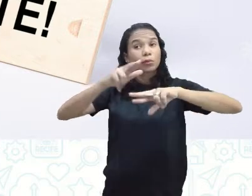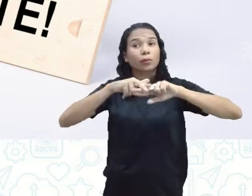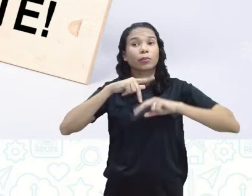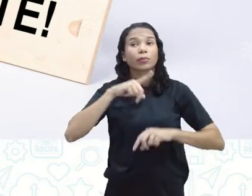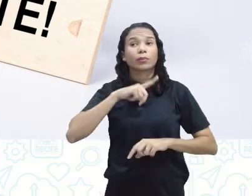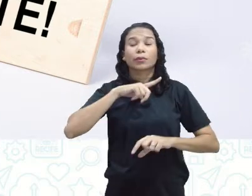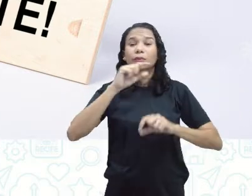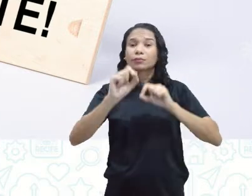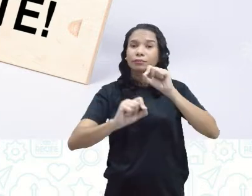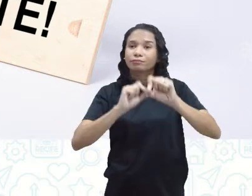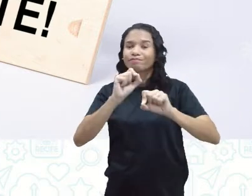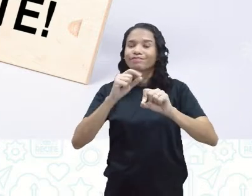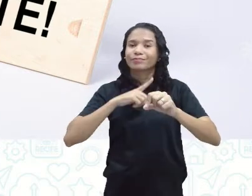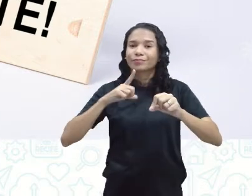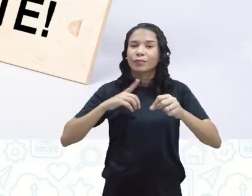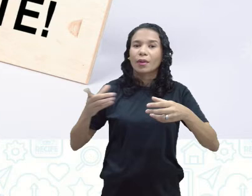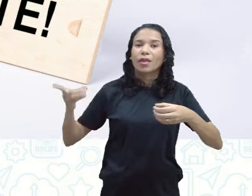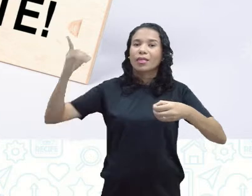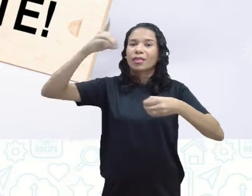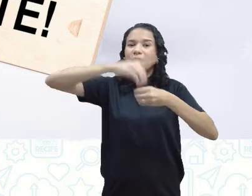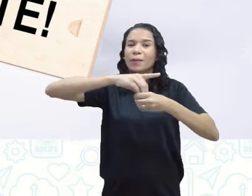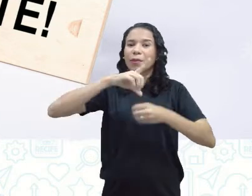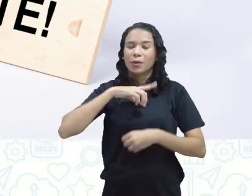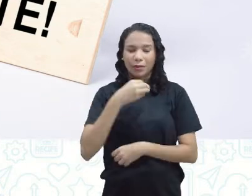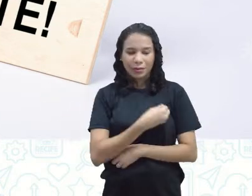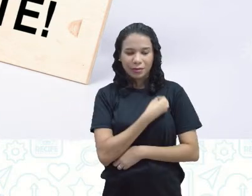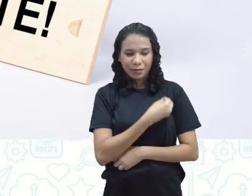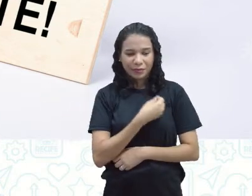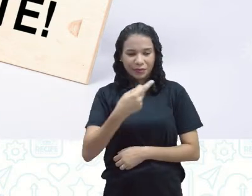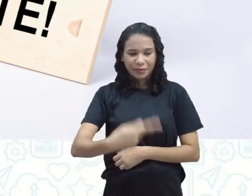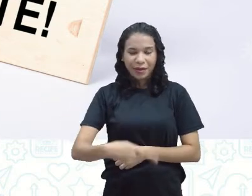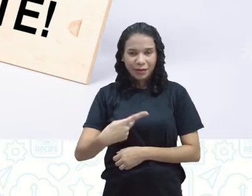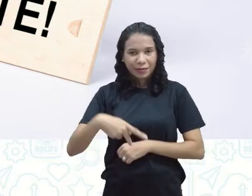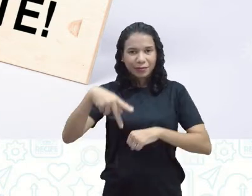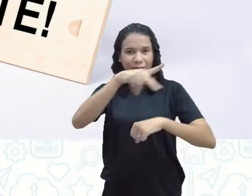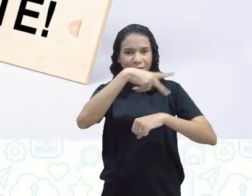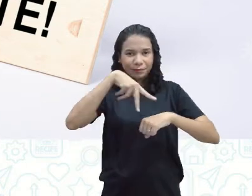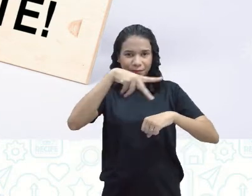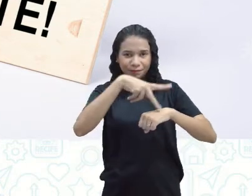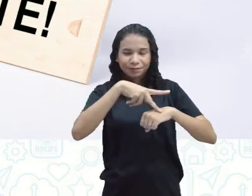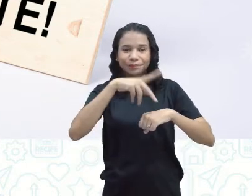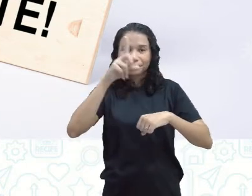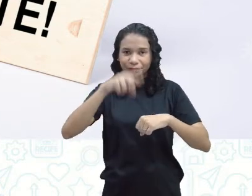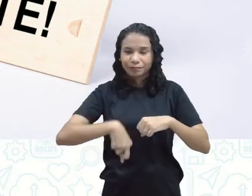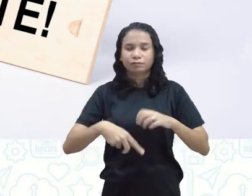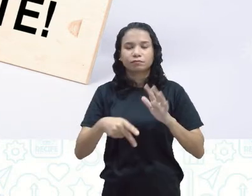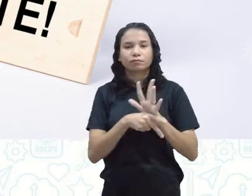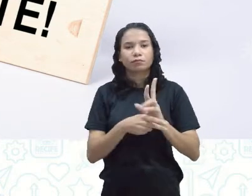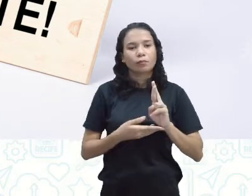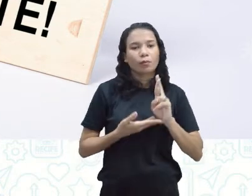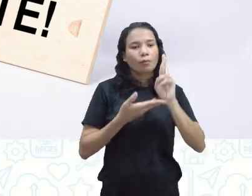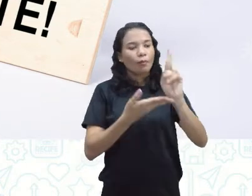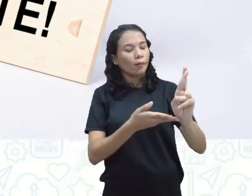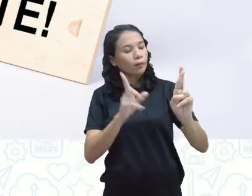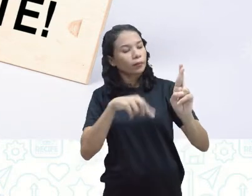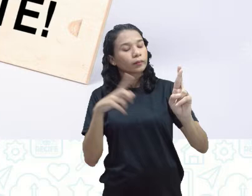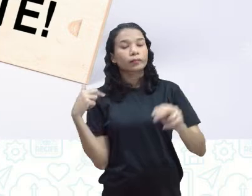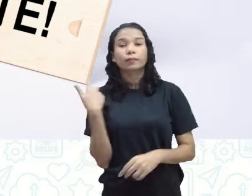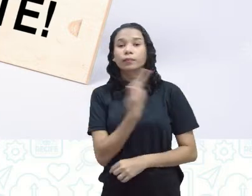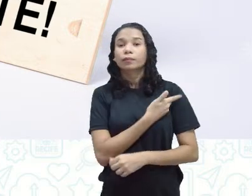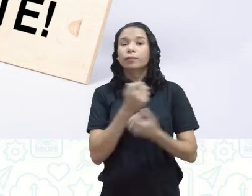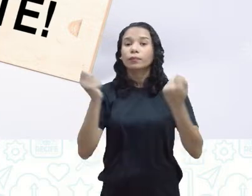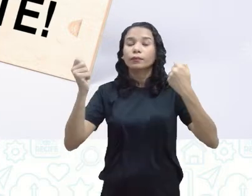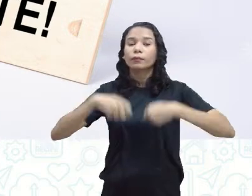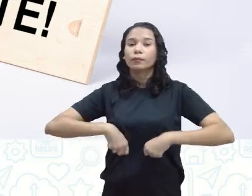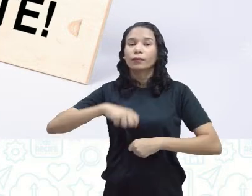a democracia, né, do qual a gente vive aqui no nosso país, a democracia representativa, a gente pode